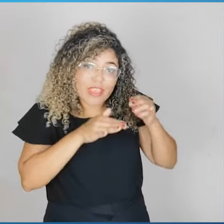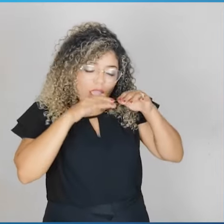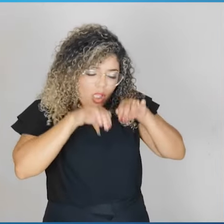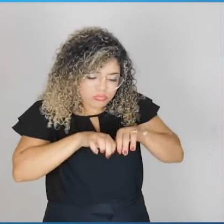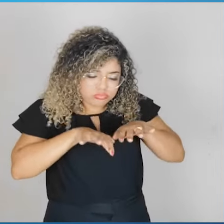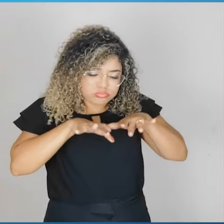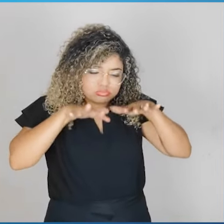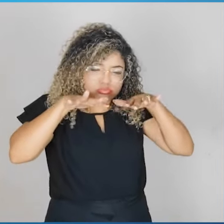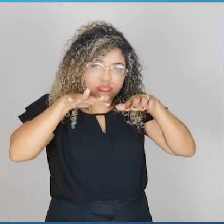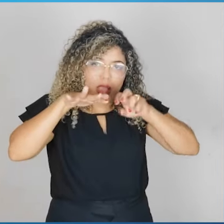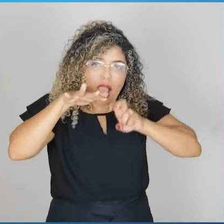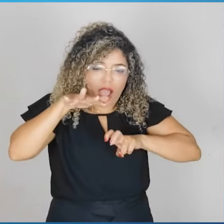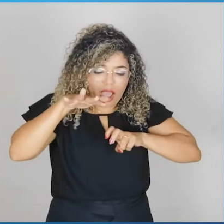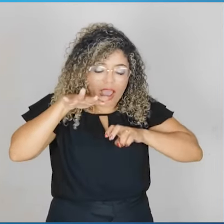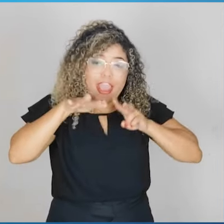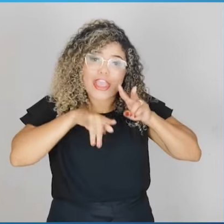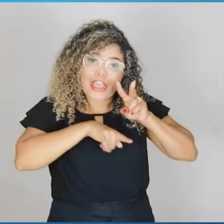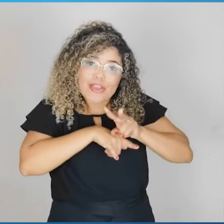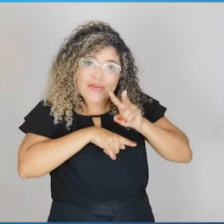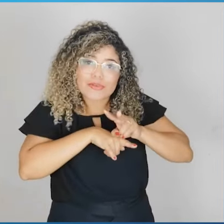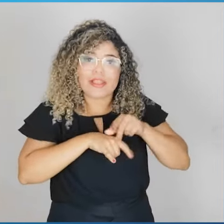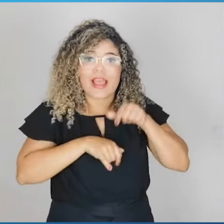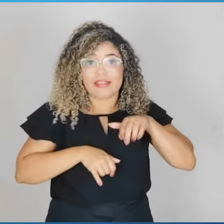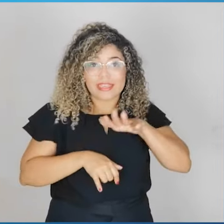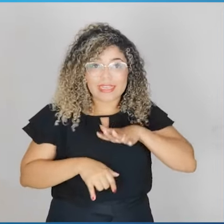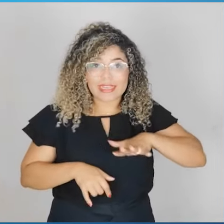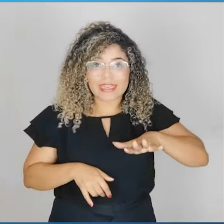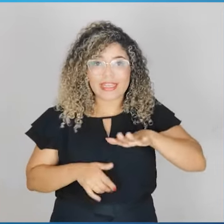em alguns casos preservados parcialmente.